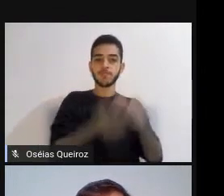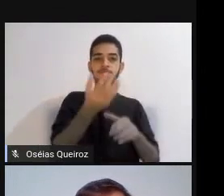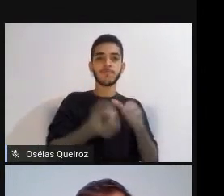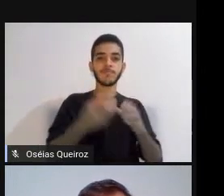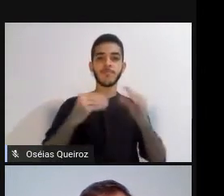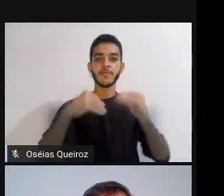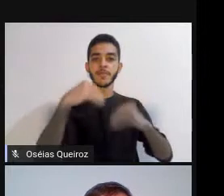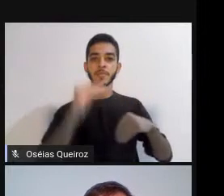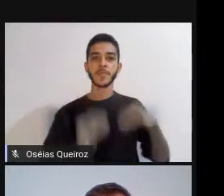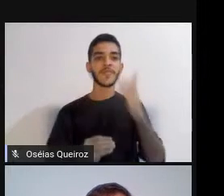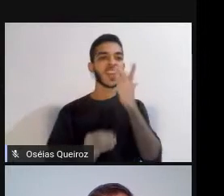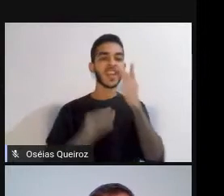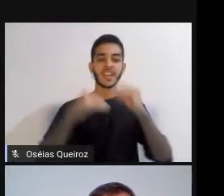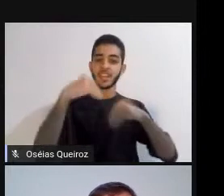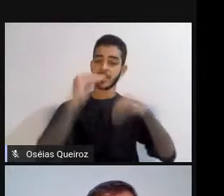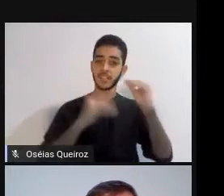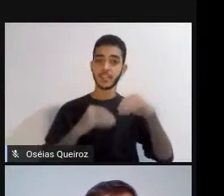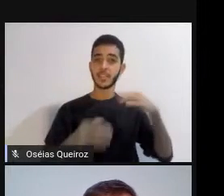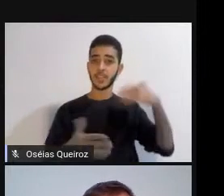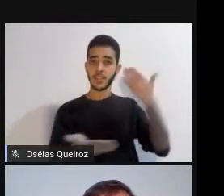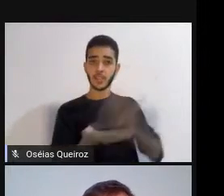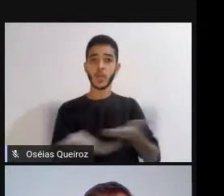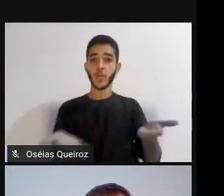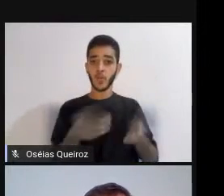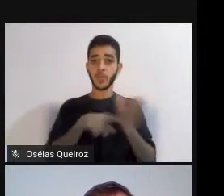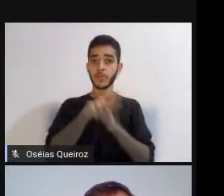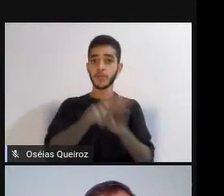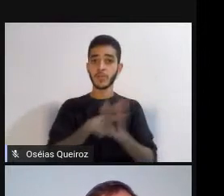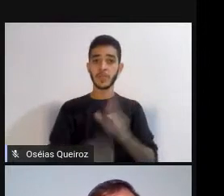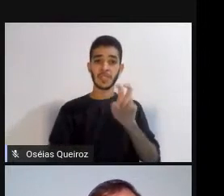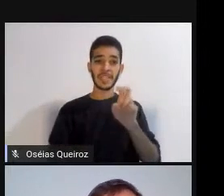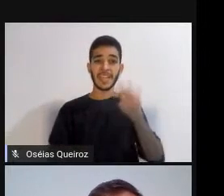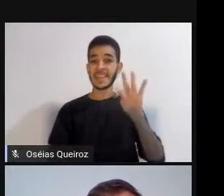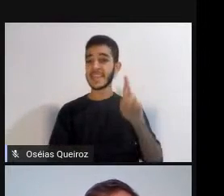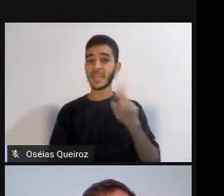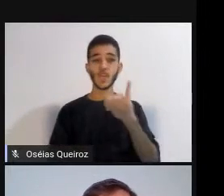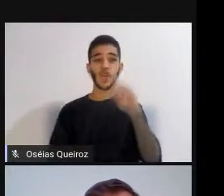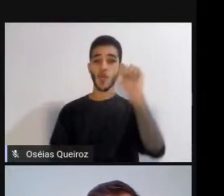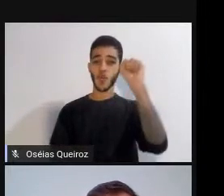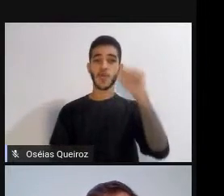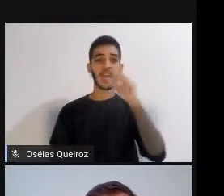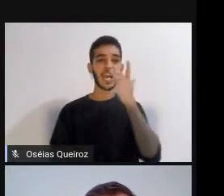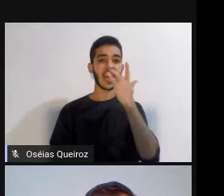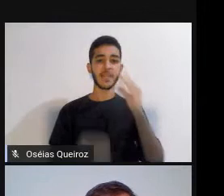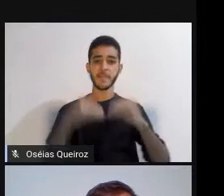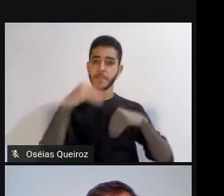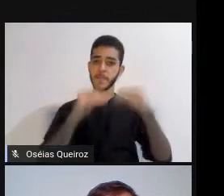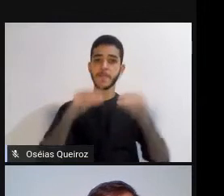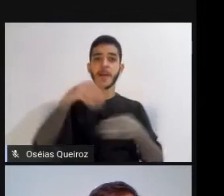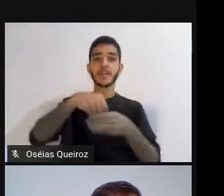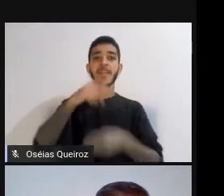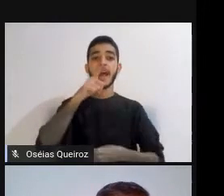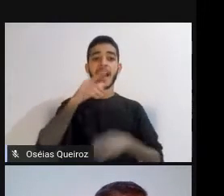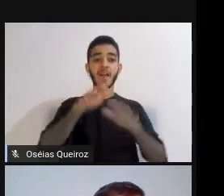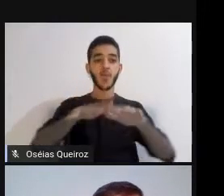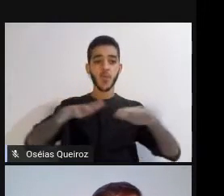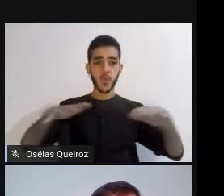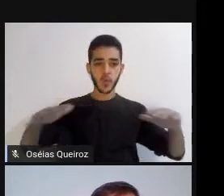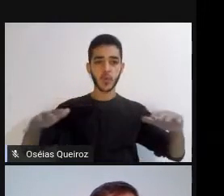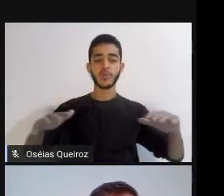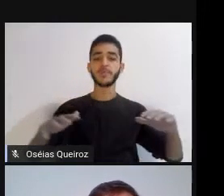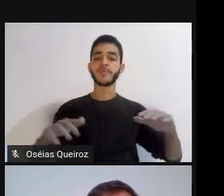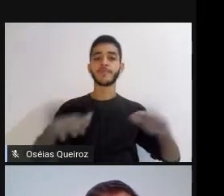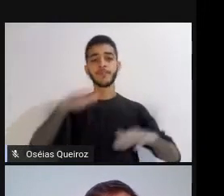existem estimativas que atualmente tem 5 trilhões de itens plásticos no ambiente aquático oceânico. E é